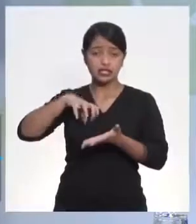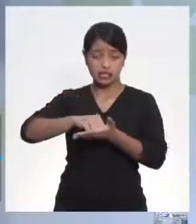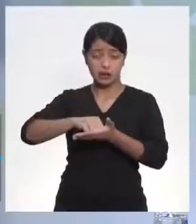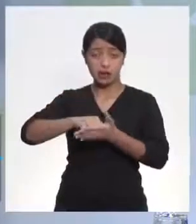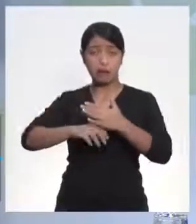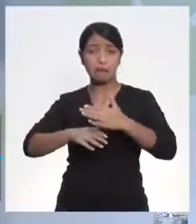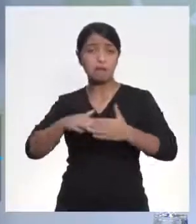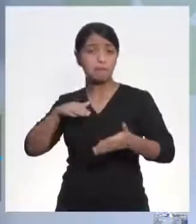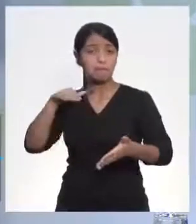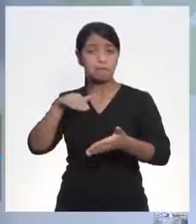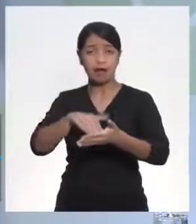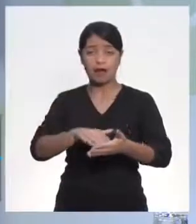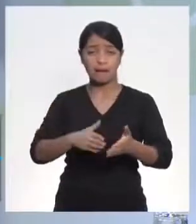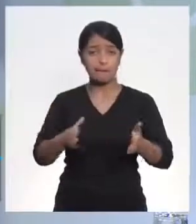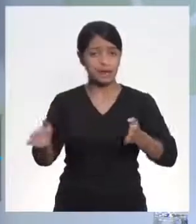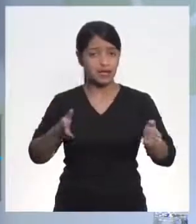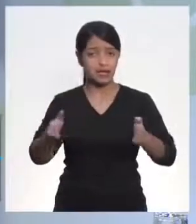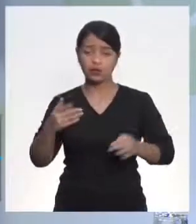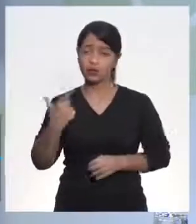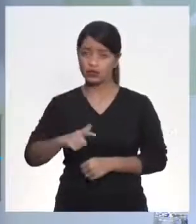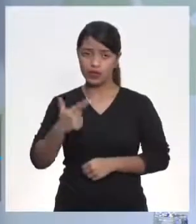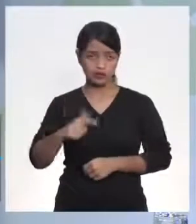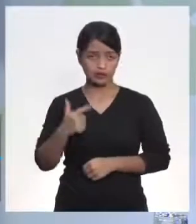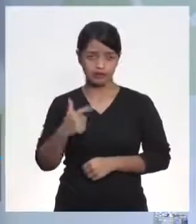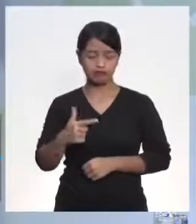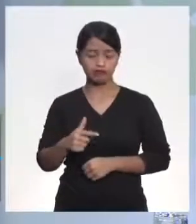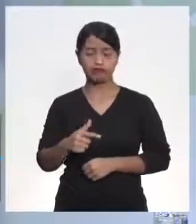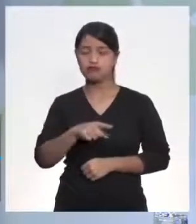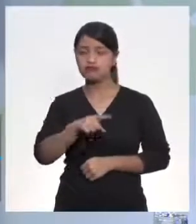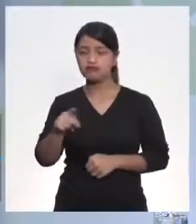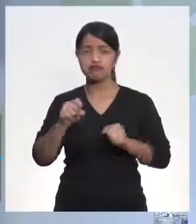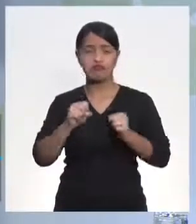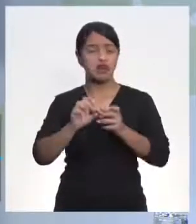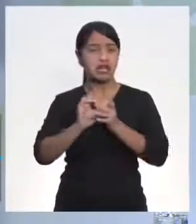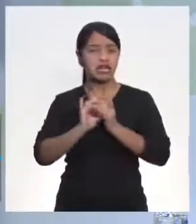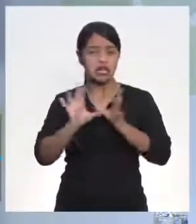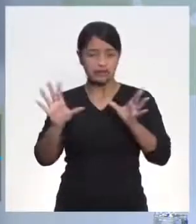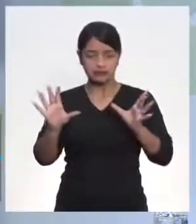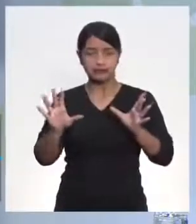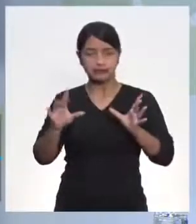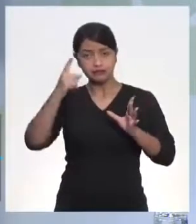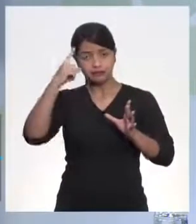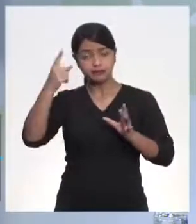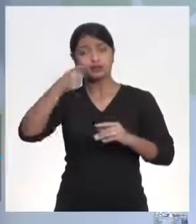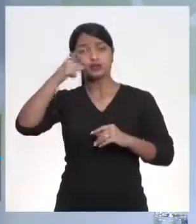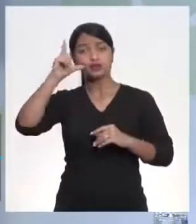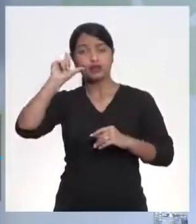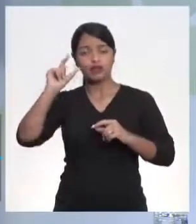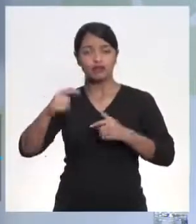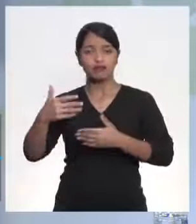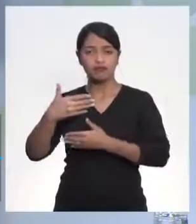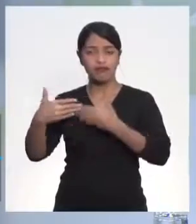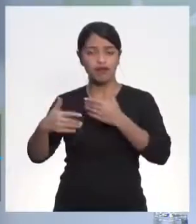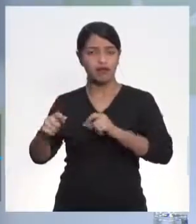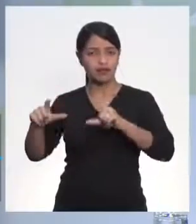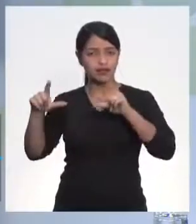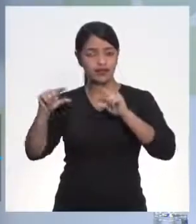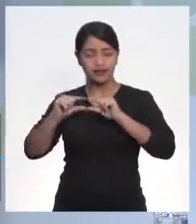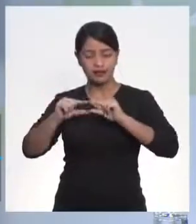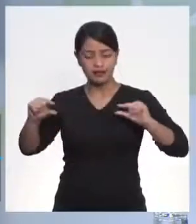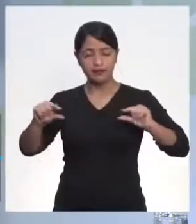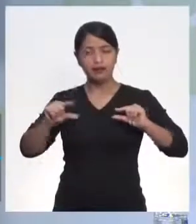inscrição. Nós não fizemos esse prazo lá para vocês consultarem lá aquele link que nós colocamos ontem para vocês fazerem a